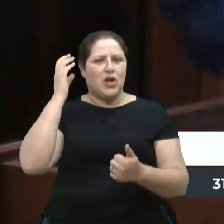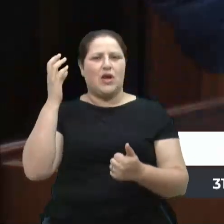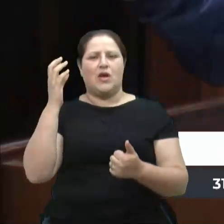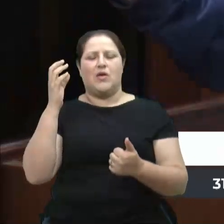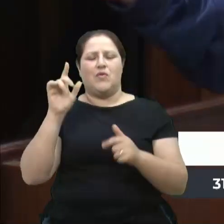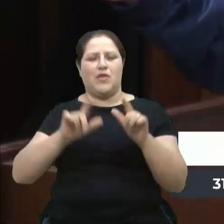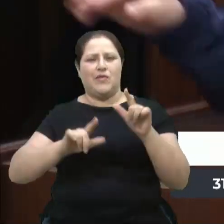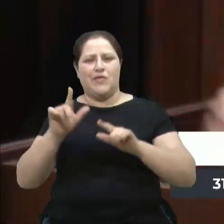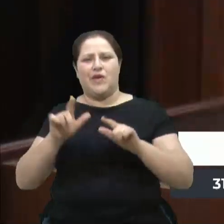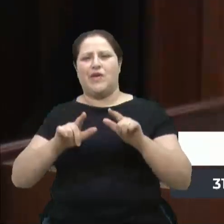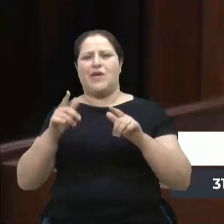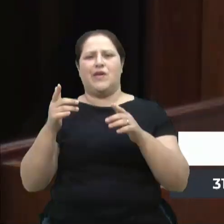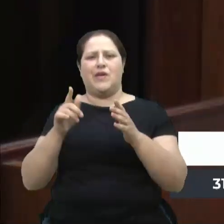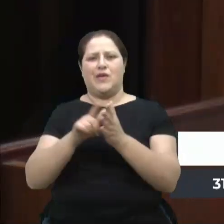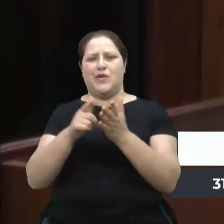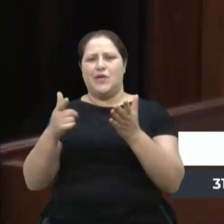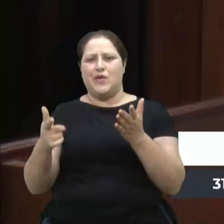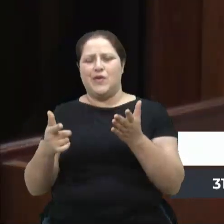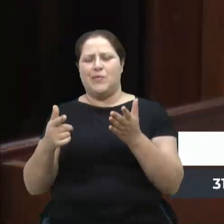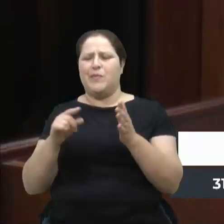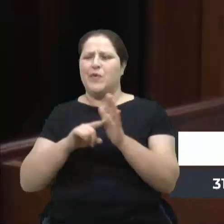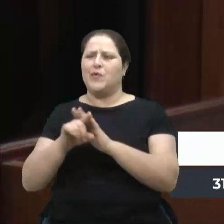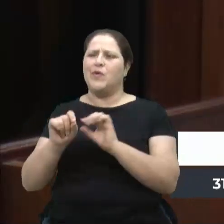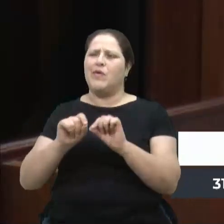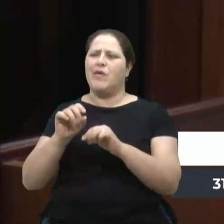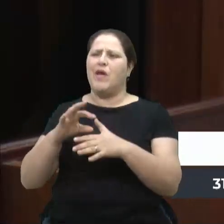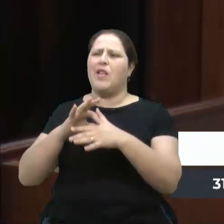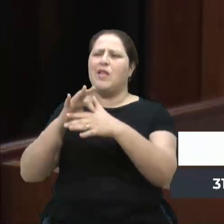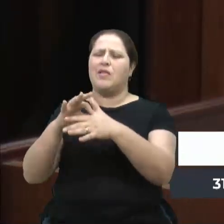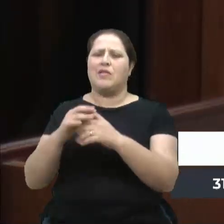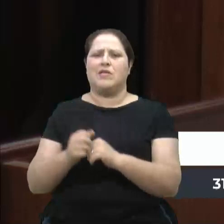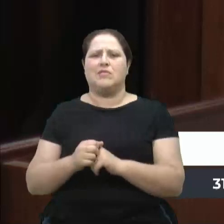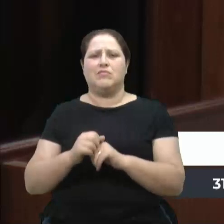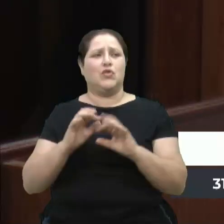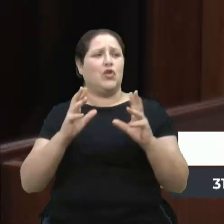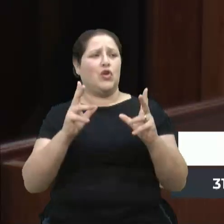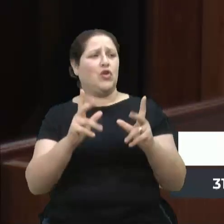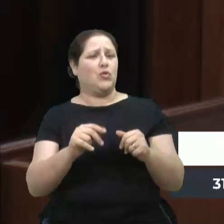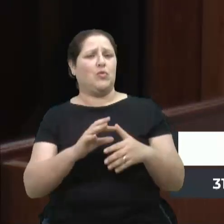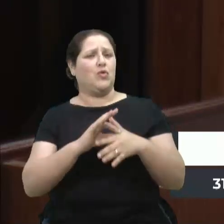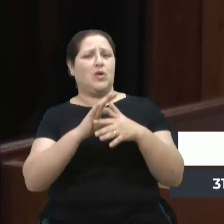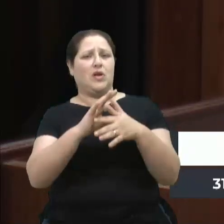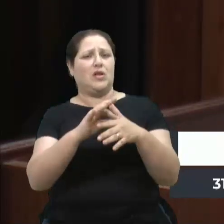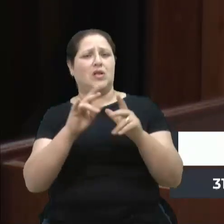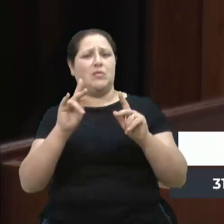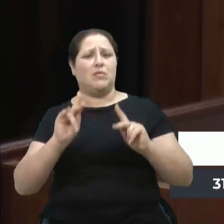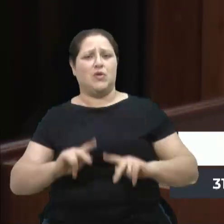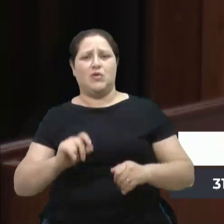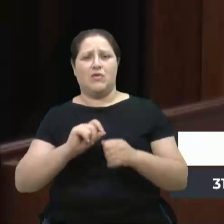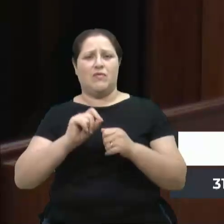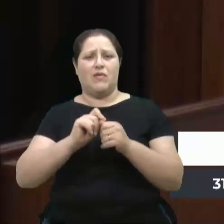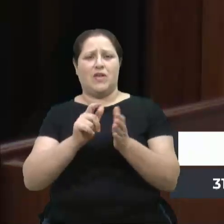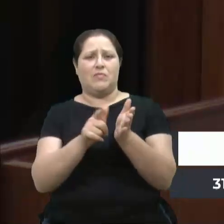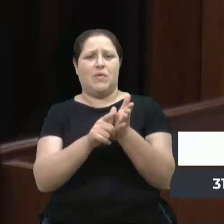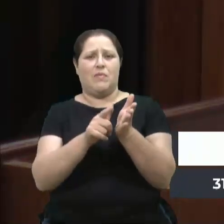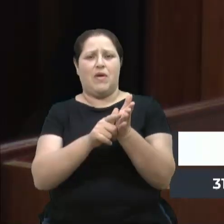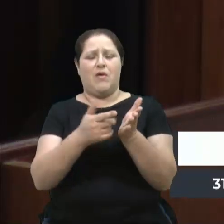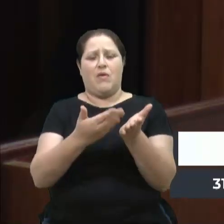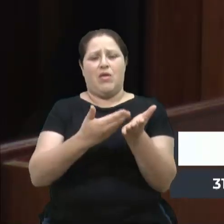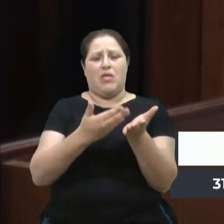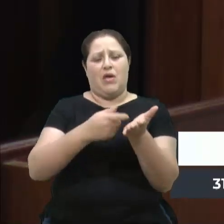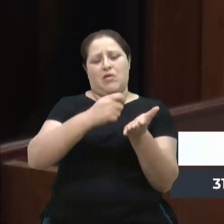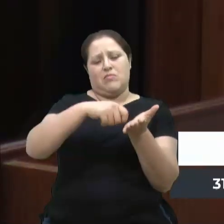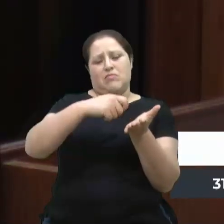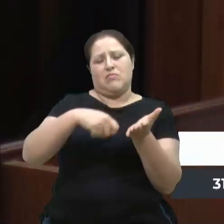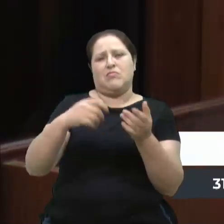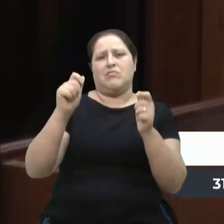líderes, porque todo mundo era líder. Rabiscava, né, no seu caderninho lá, levava uma folha, trazendo um papelão, e a sua reivindicação era